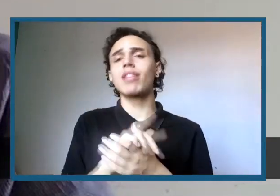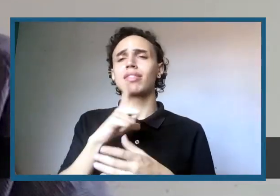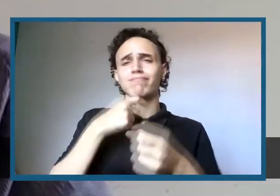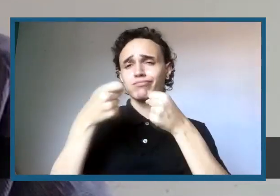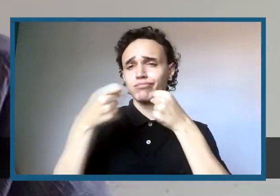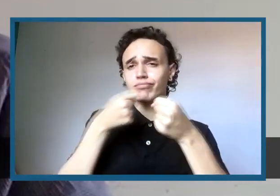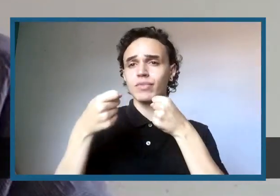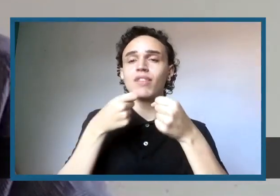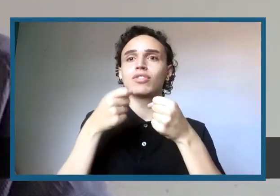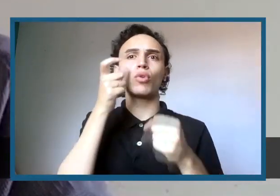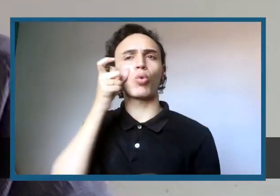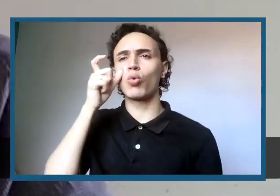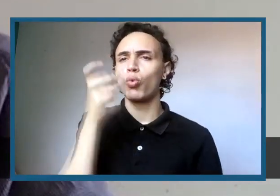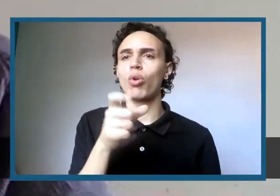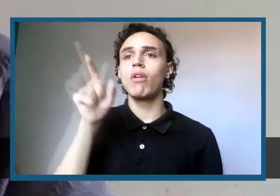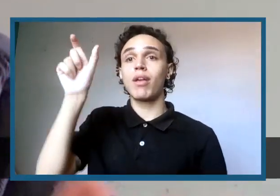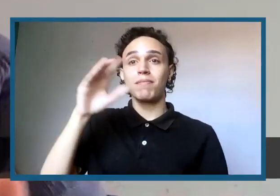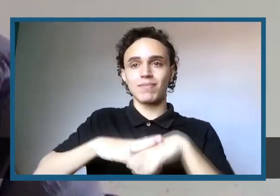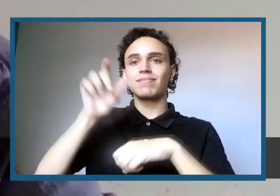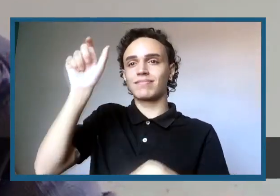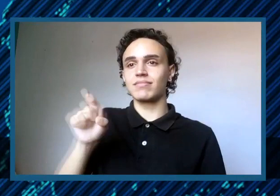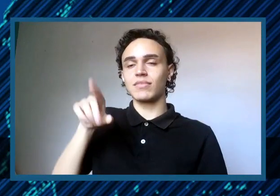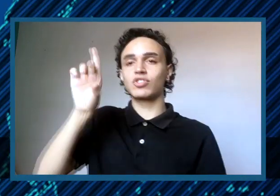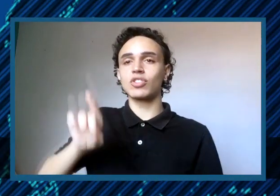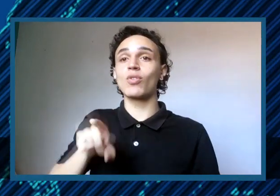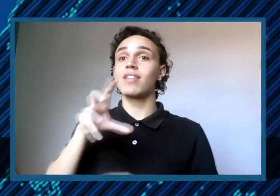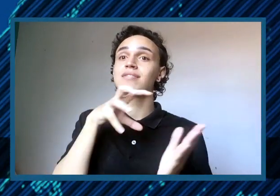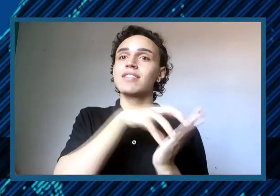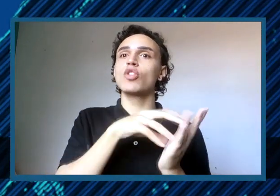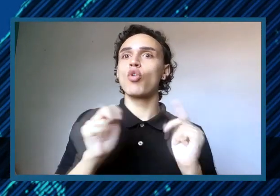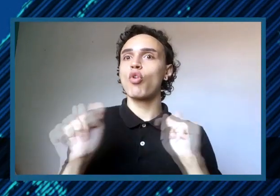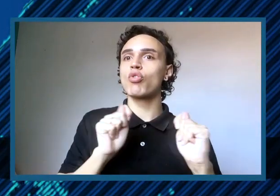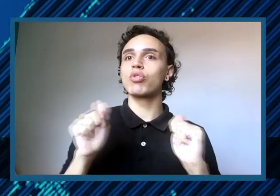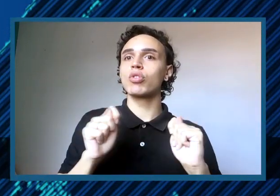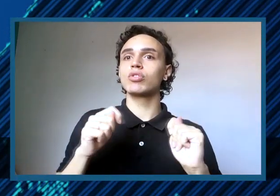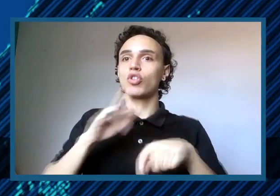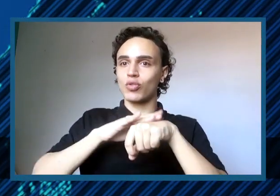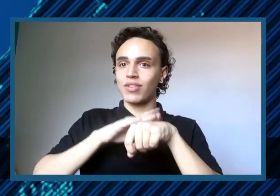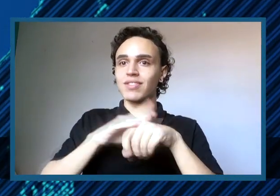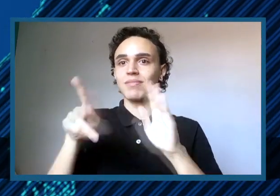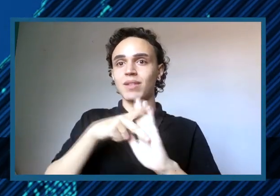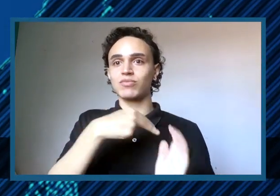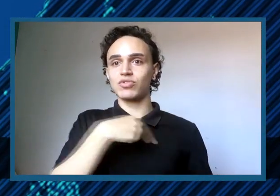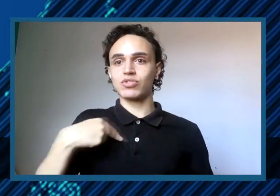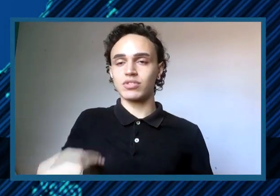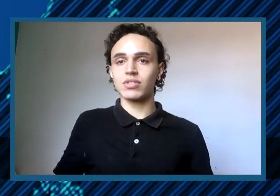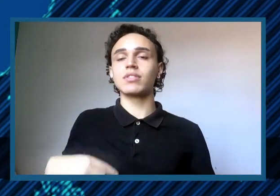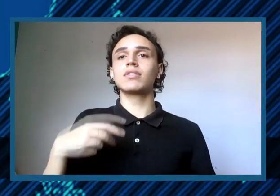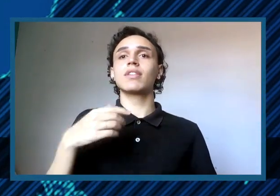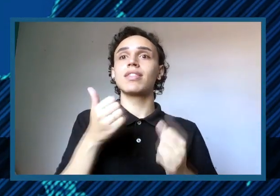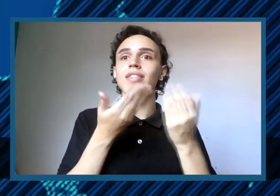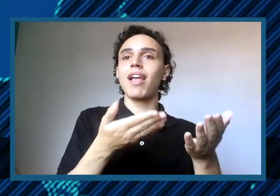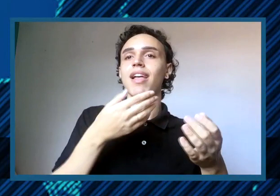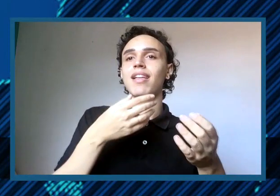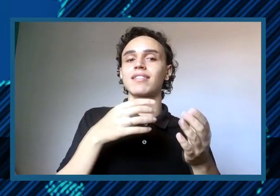começar a conter a pandemia lá na China foi começar a fazer os máscaras na população em geral. Só que